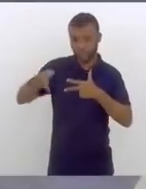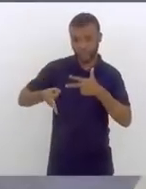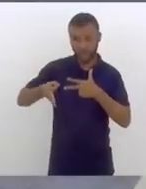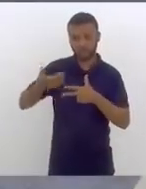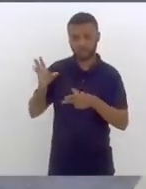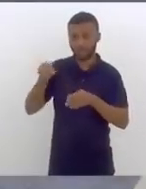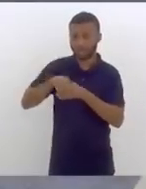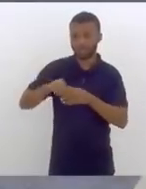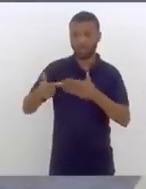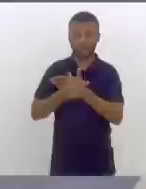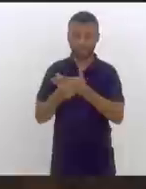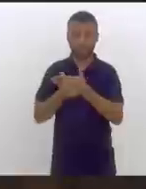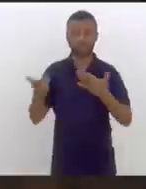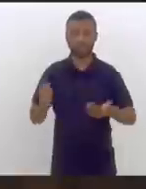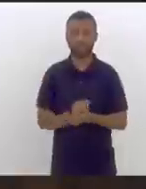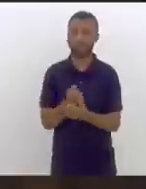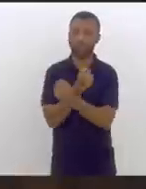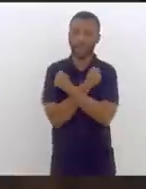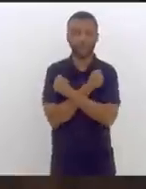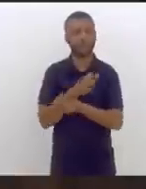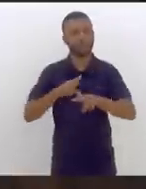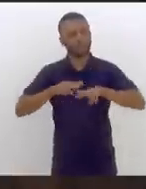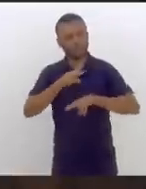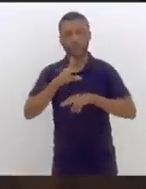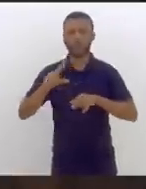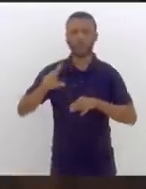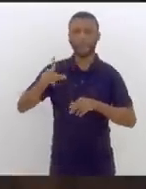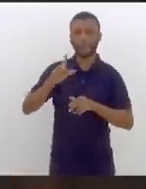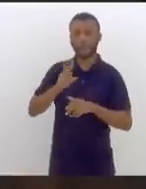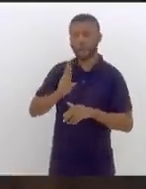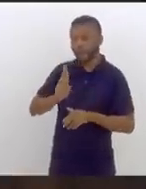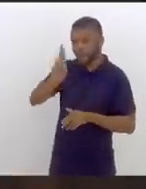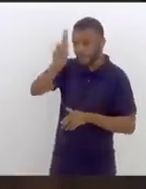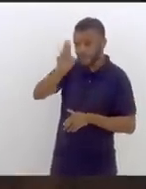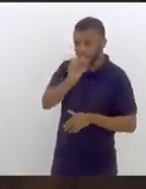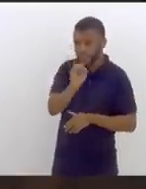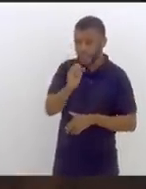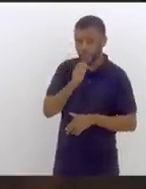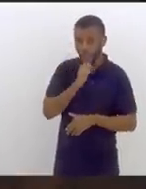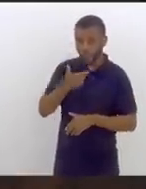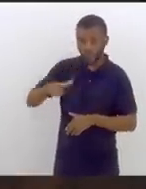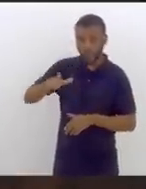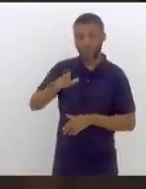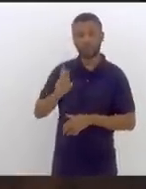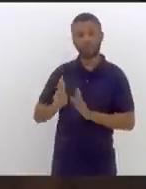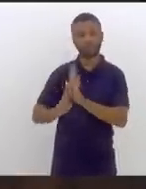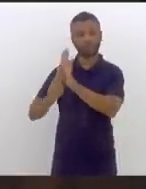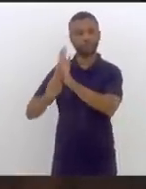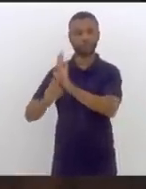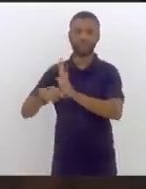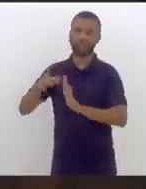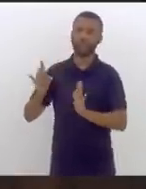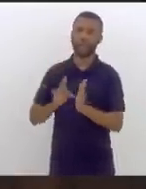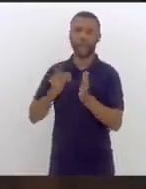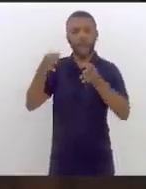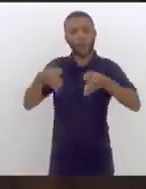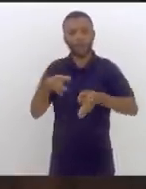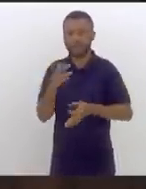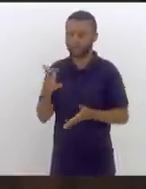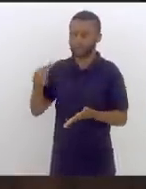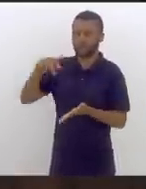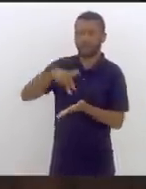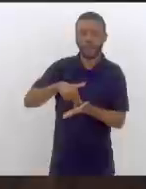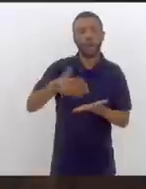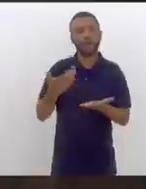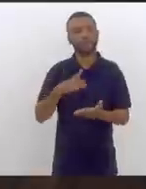É por isso meu amigo que você tem voz se não tenho representante quem realmente quer ser representado vem aqui e hoje